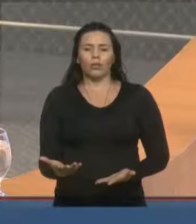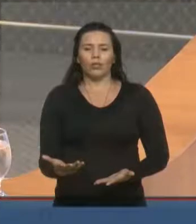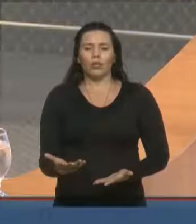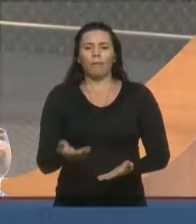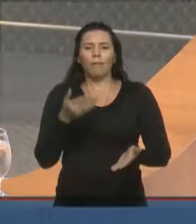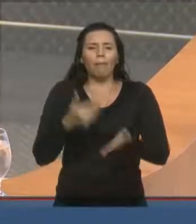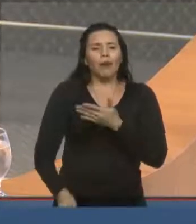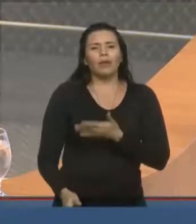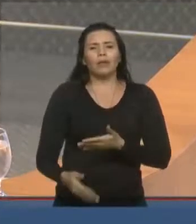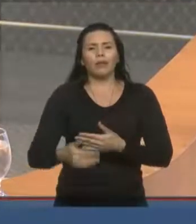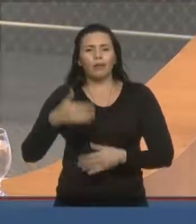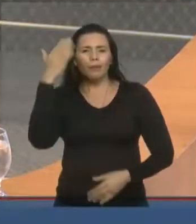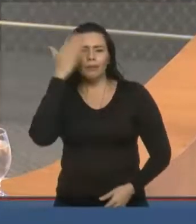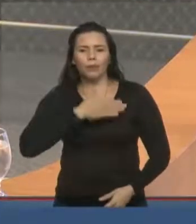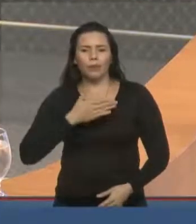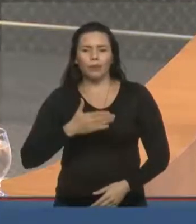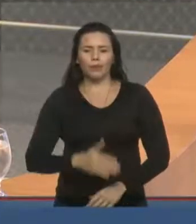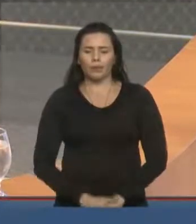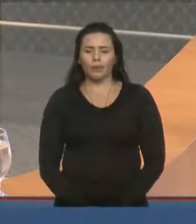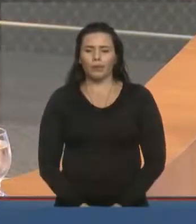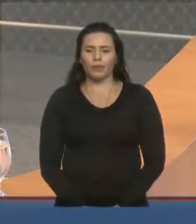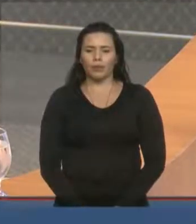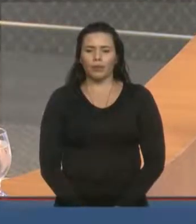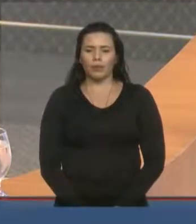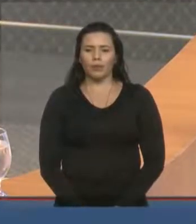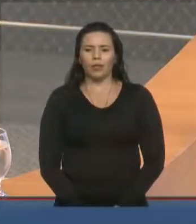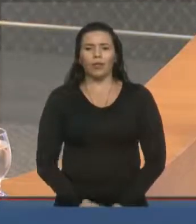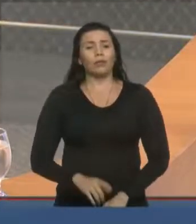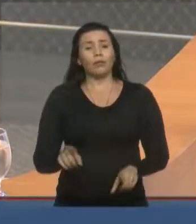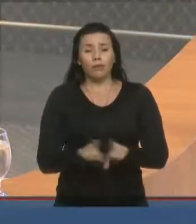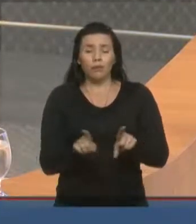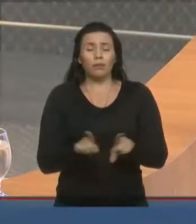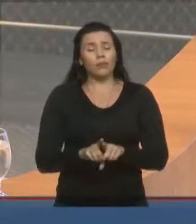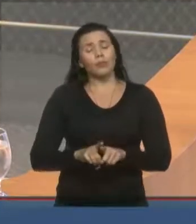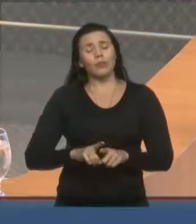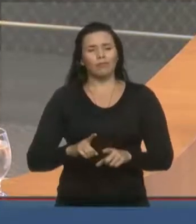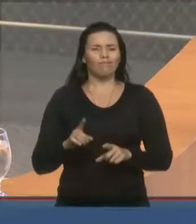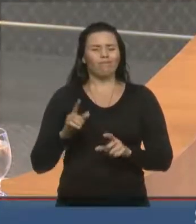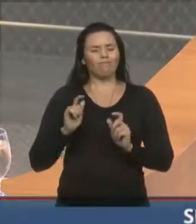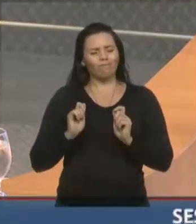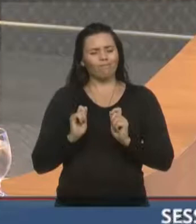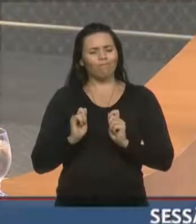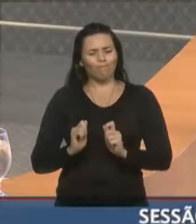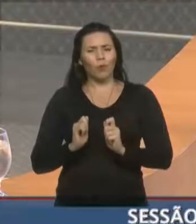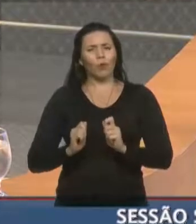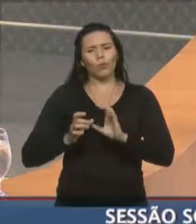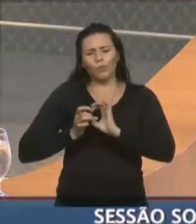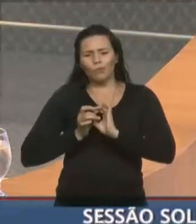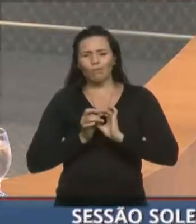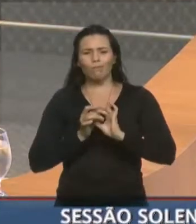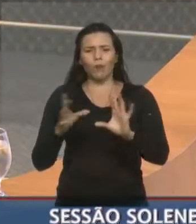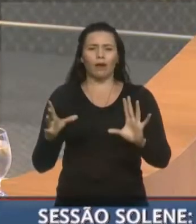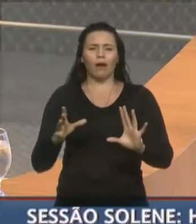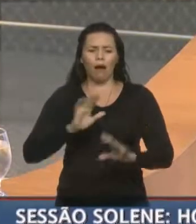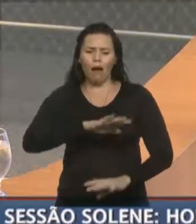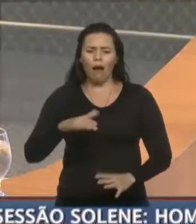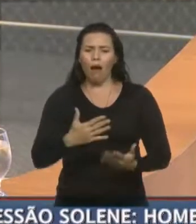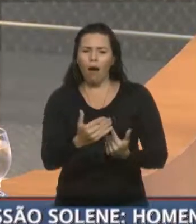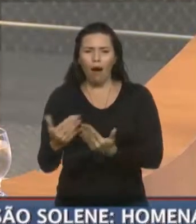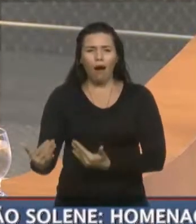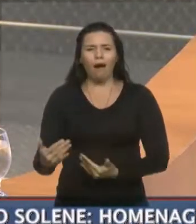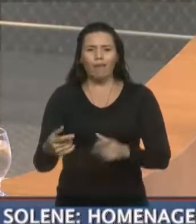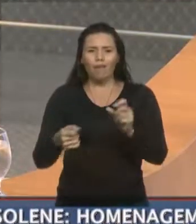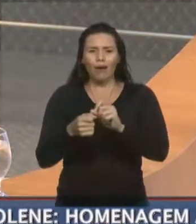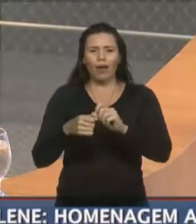a oitiva de testemunha sem qualquer tipo de constrangimento para a criança, para o adolescente, e torna,